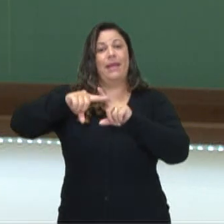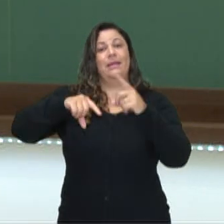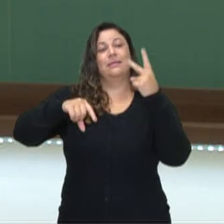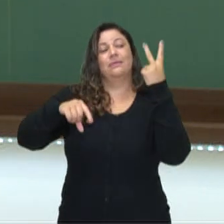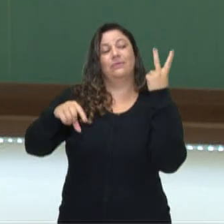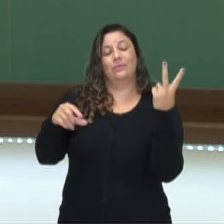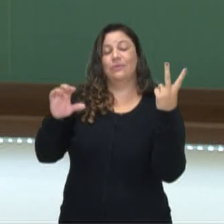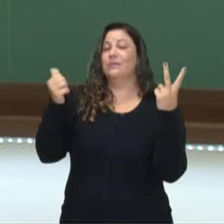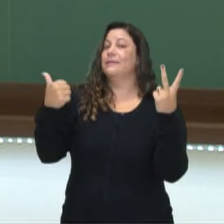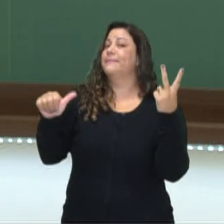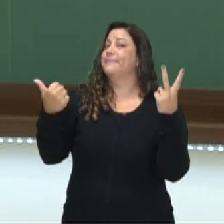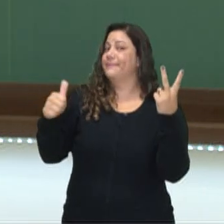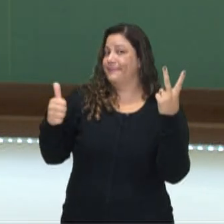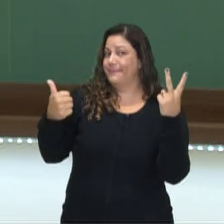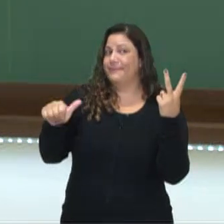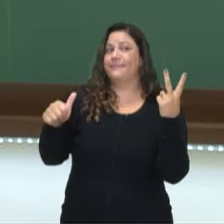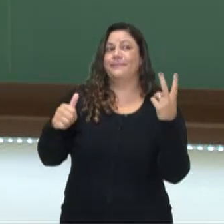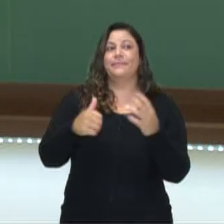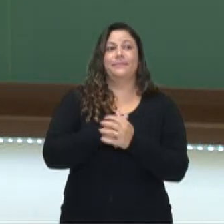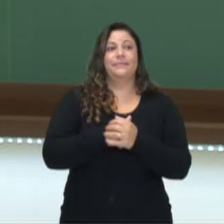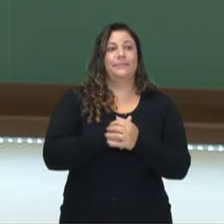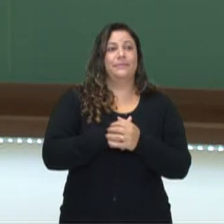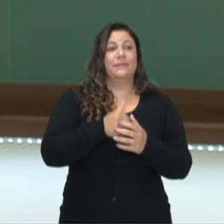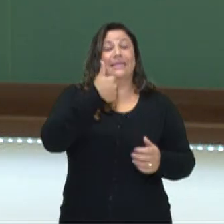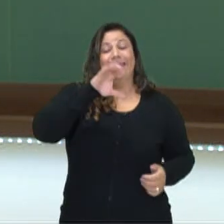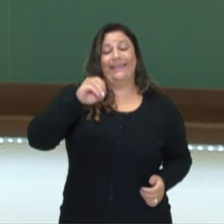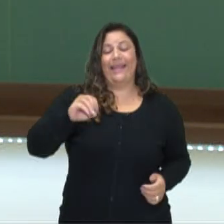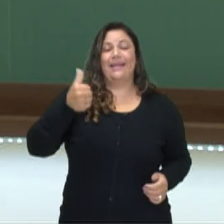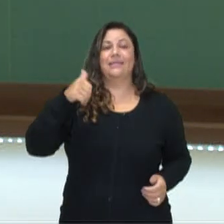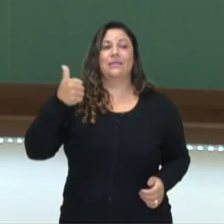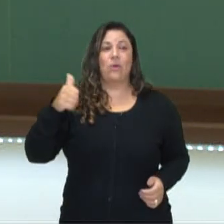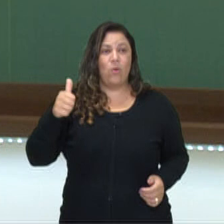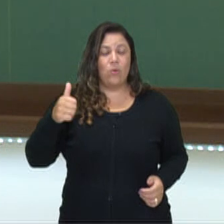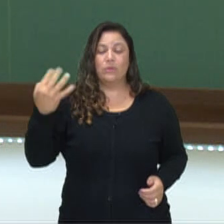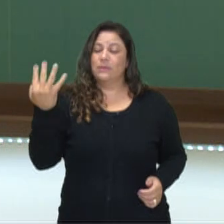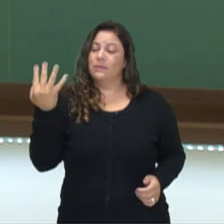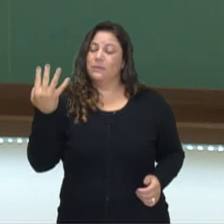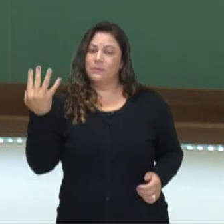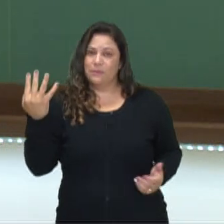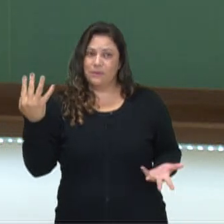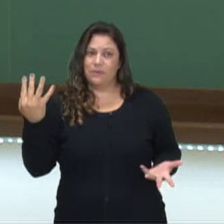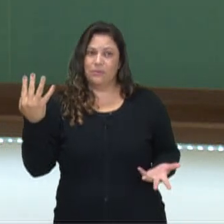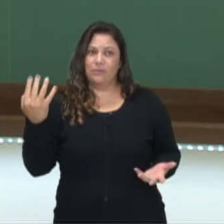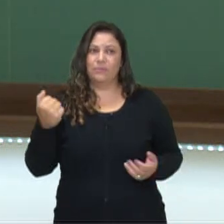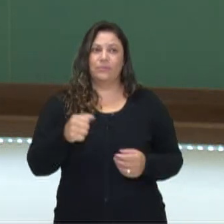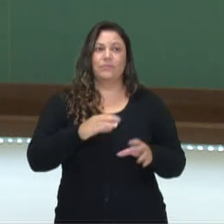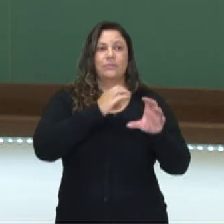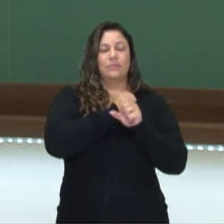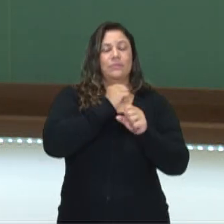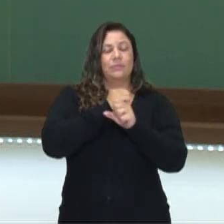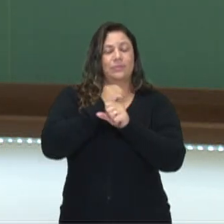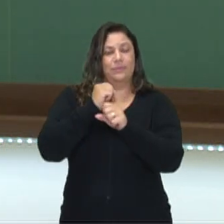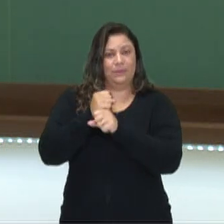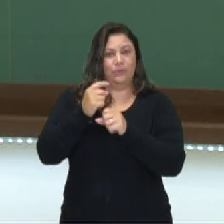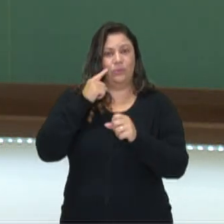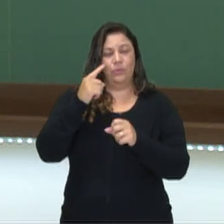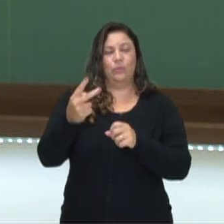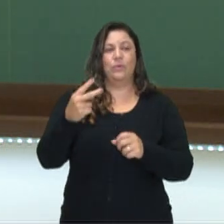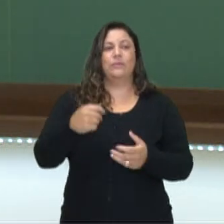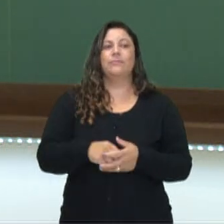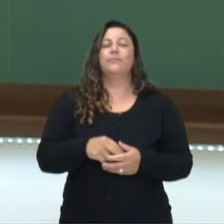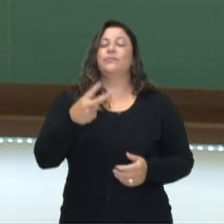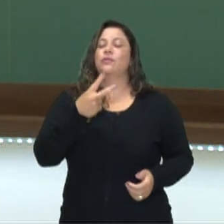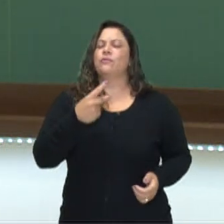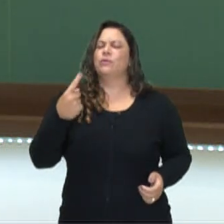é só juntar 10, 11 e o 4. 10 mais 11 dá 21, com